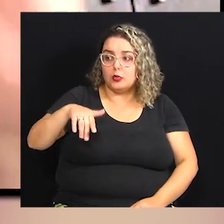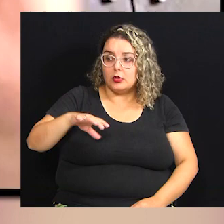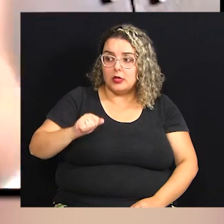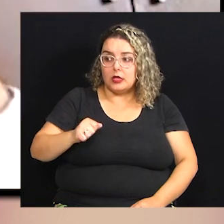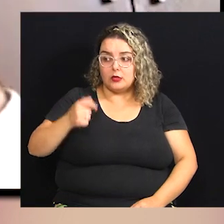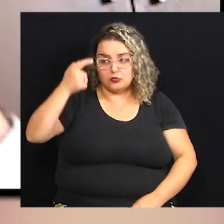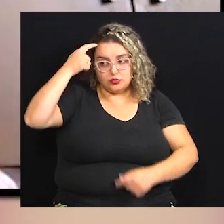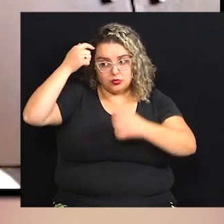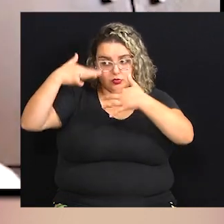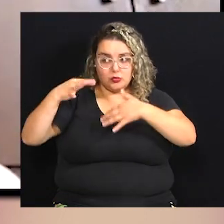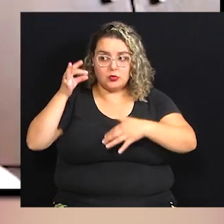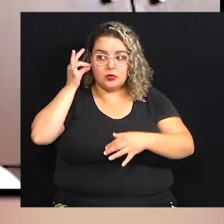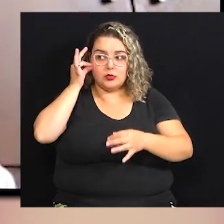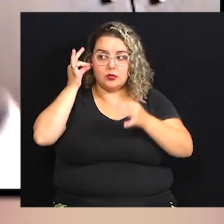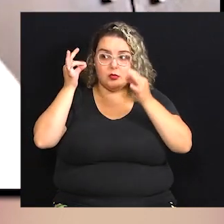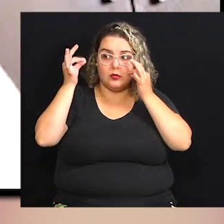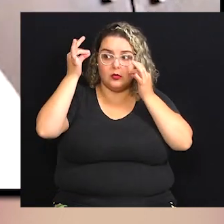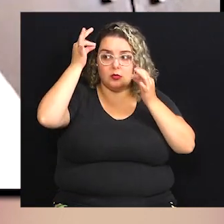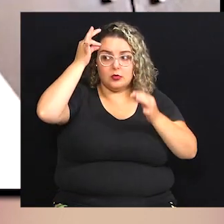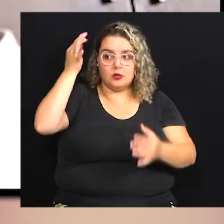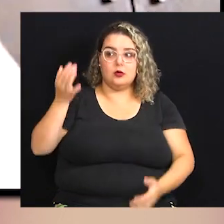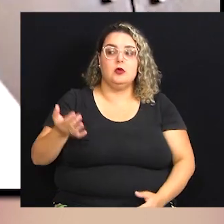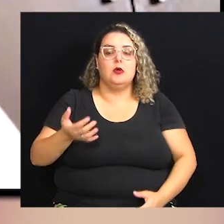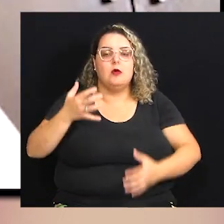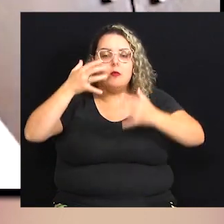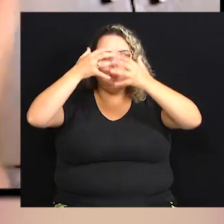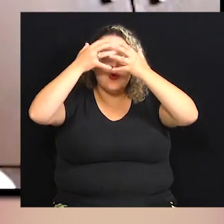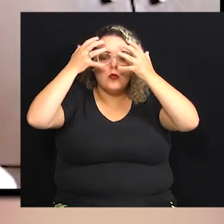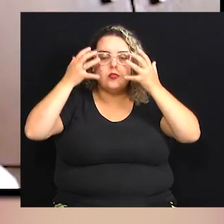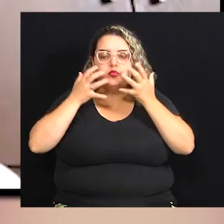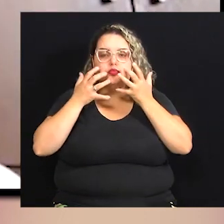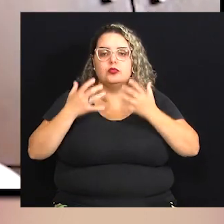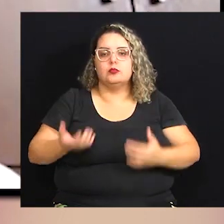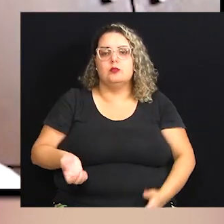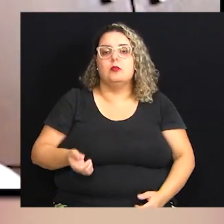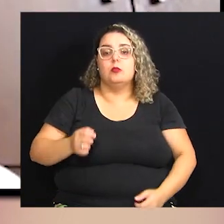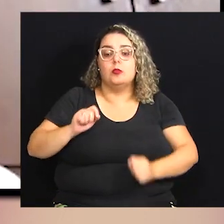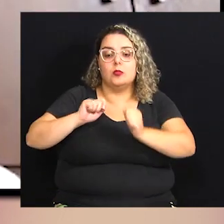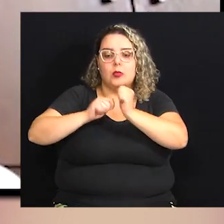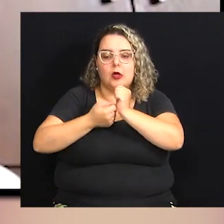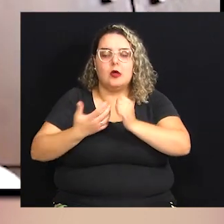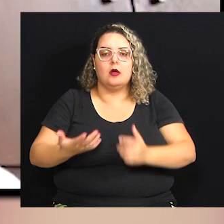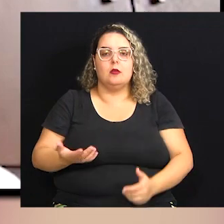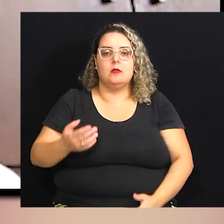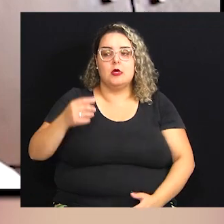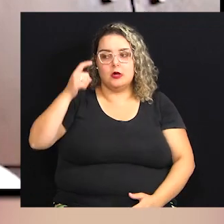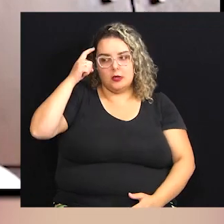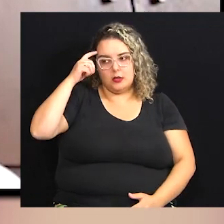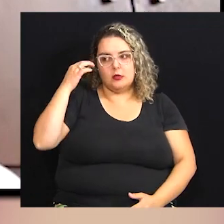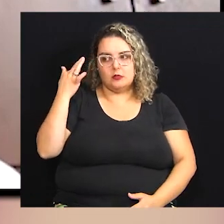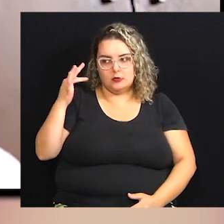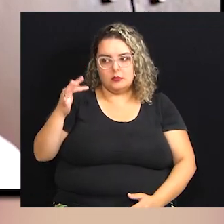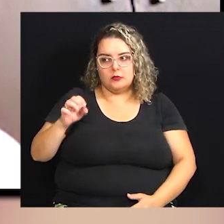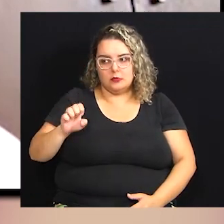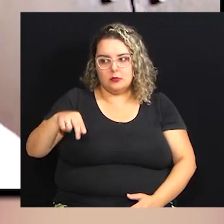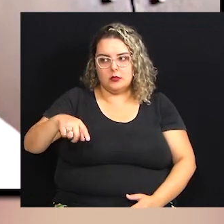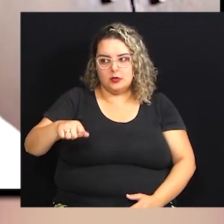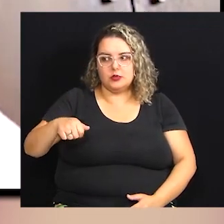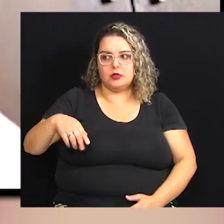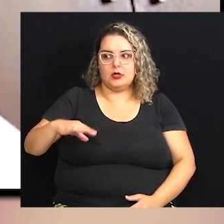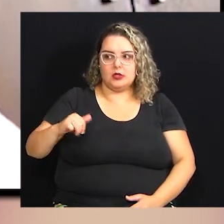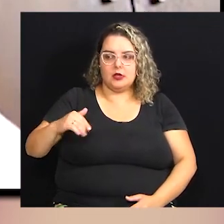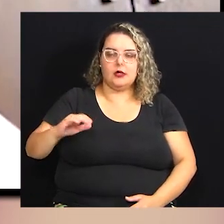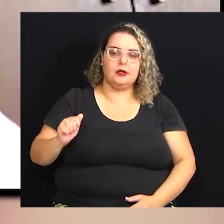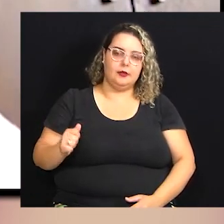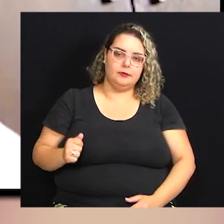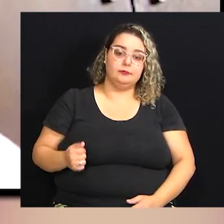bloqueio de nervo periférico para dor de cabeça, né? Bloqueio de nervos cranianos para enxaqueca. Entra aí também